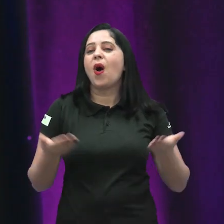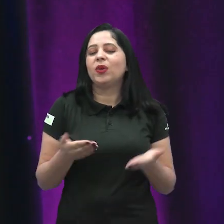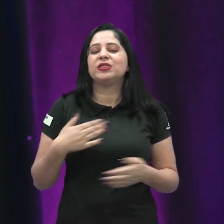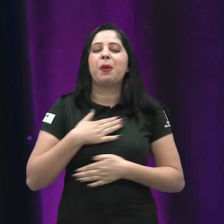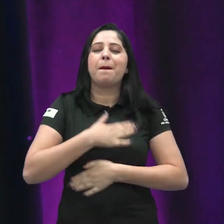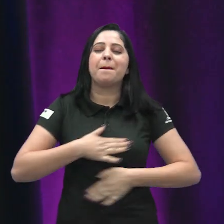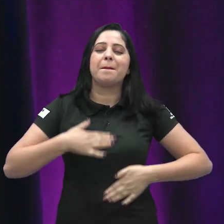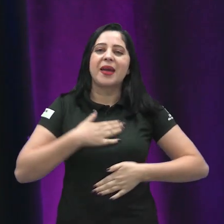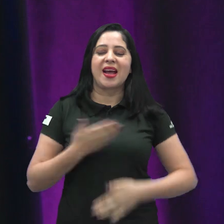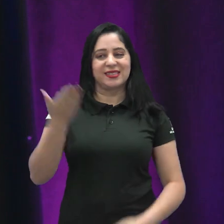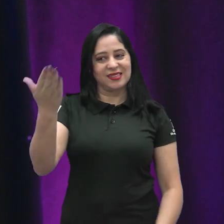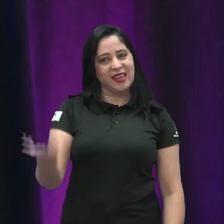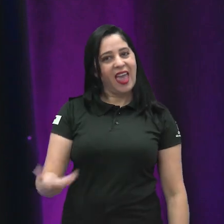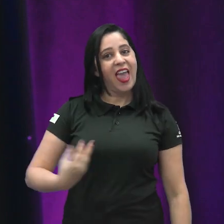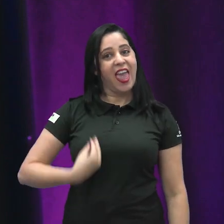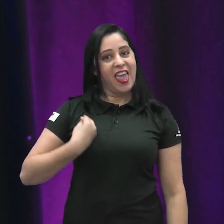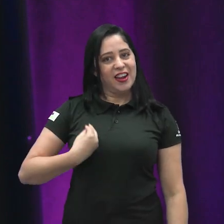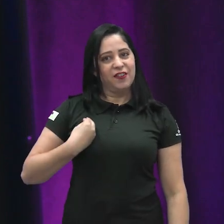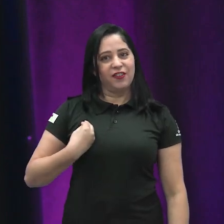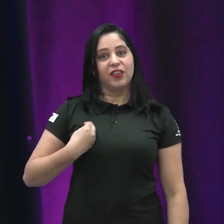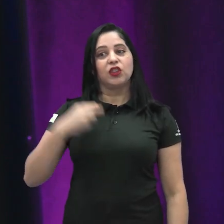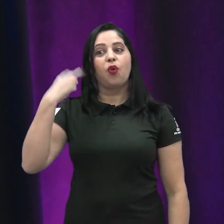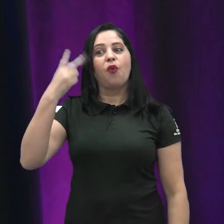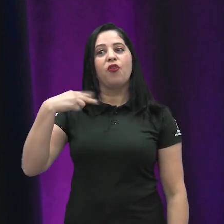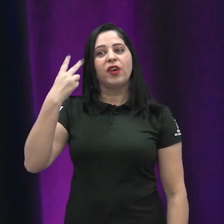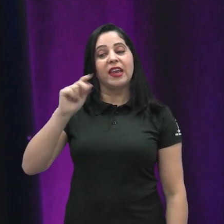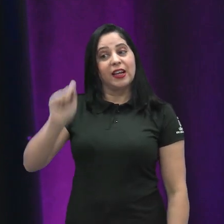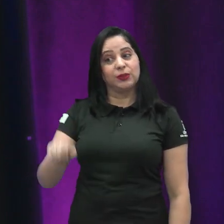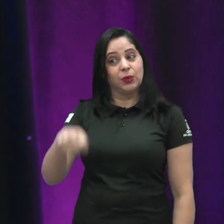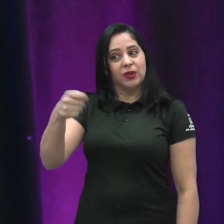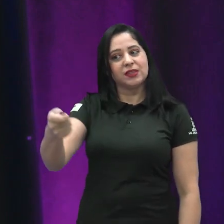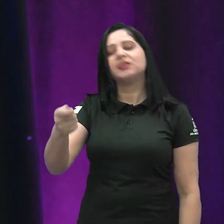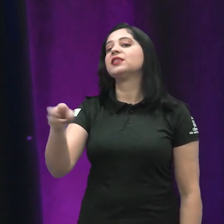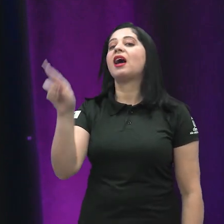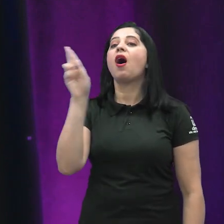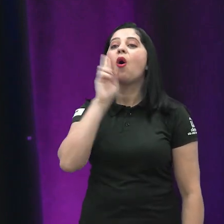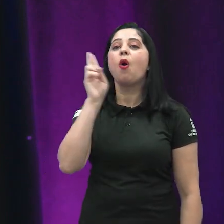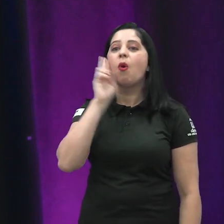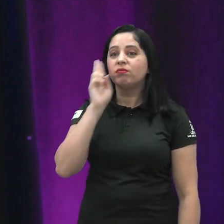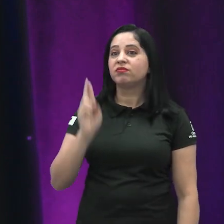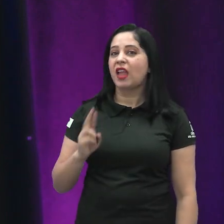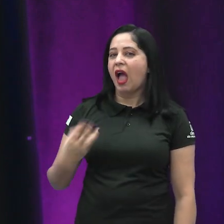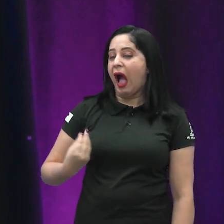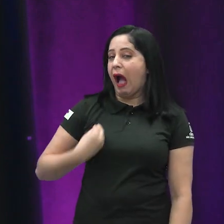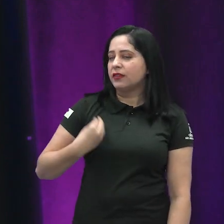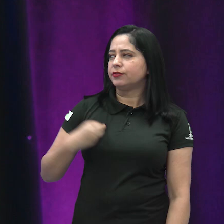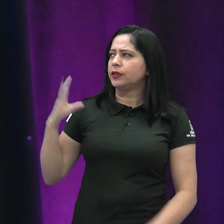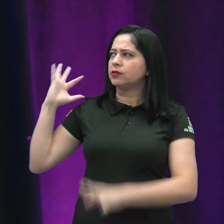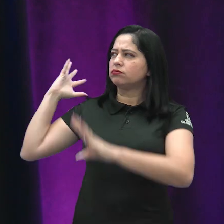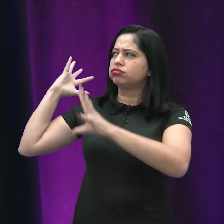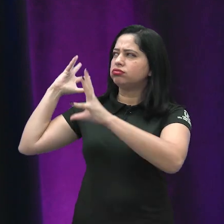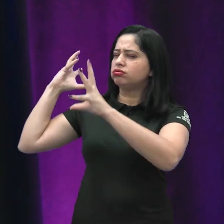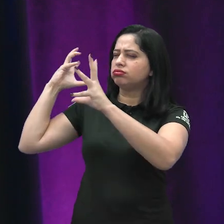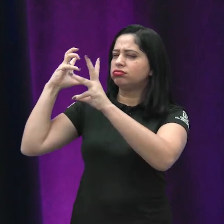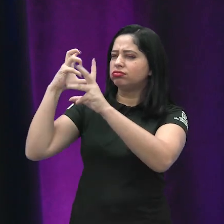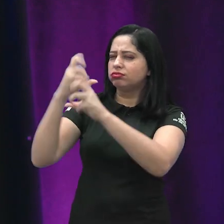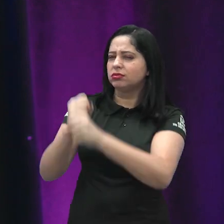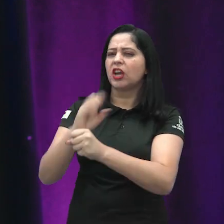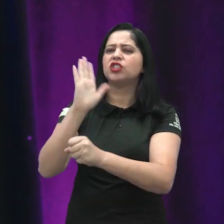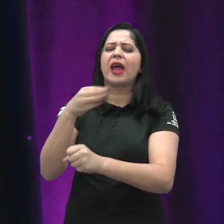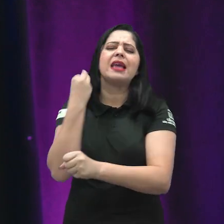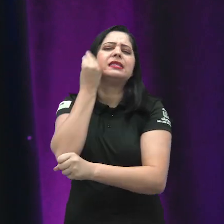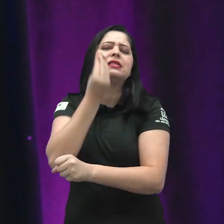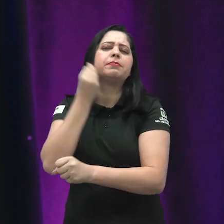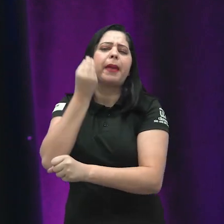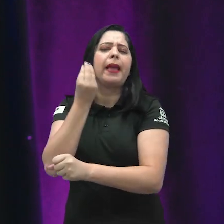Temos o prazer de receber em nossos estúdios o vereador Renato Santiago, que tem uma trajetória marcada pela atuação esportiva